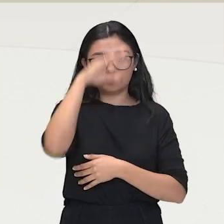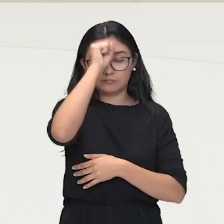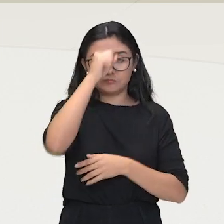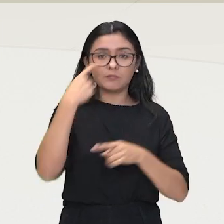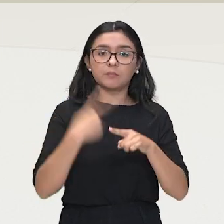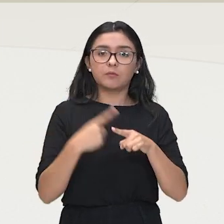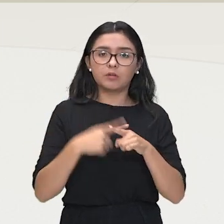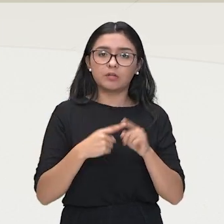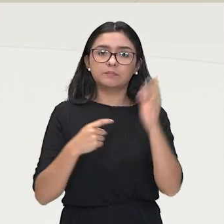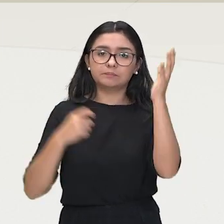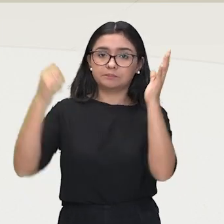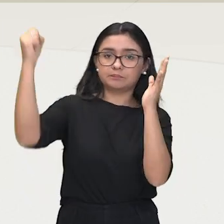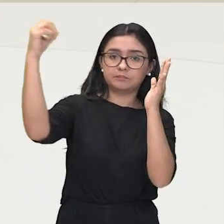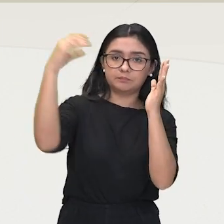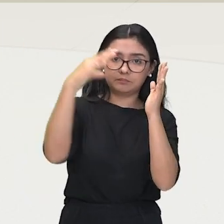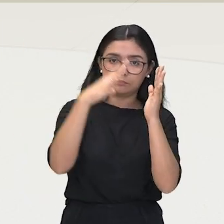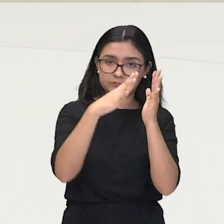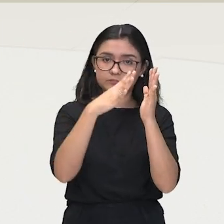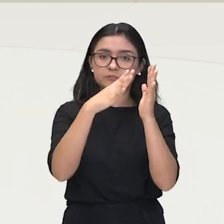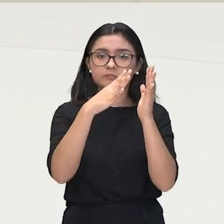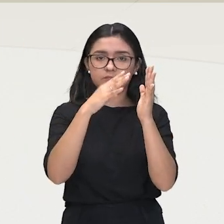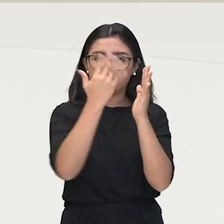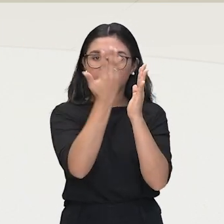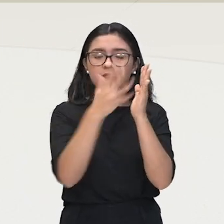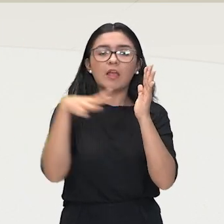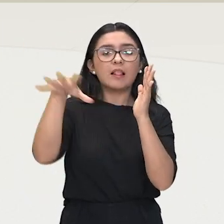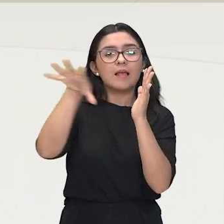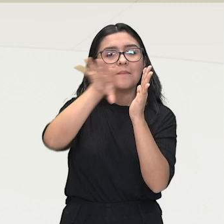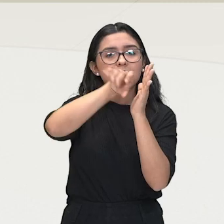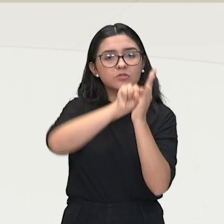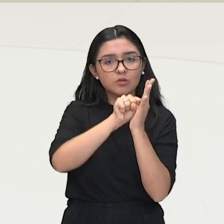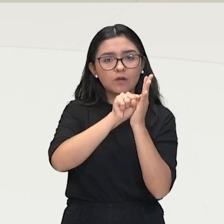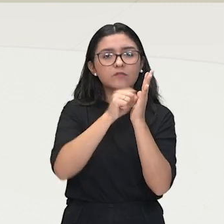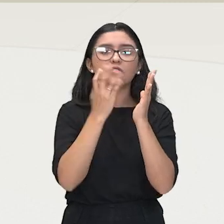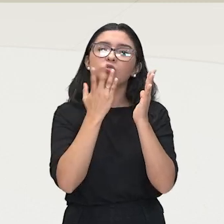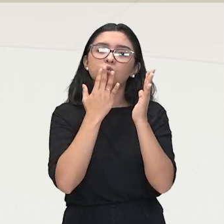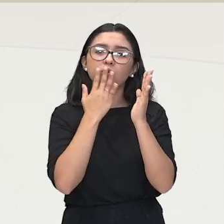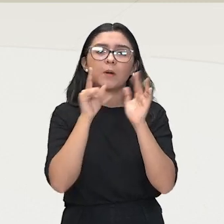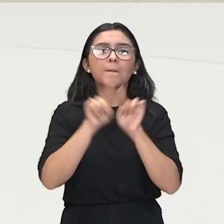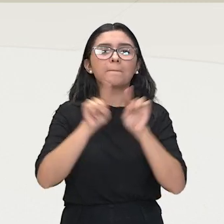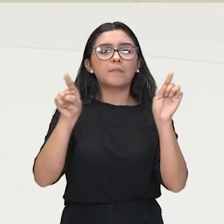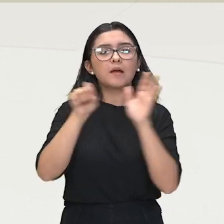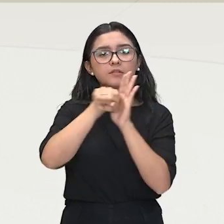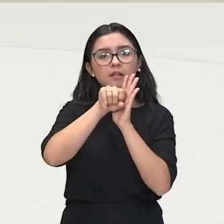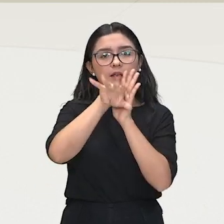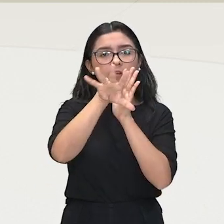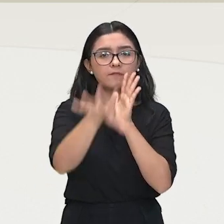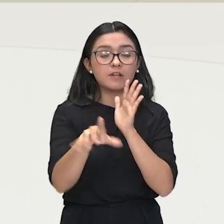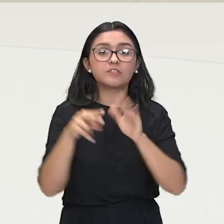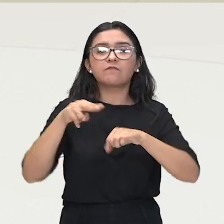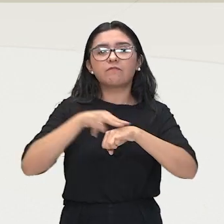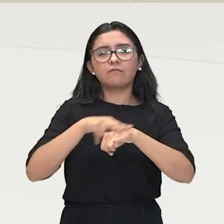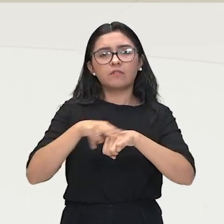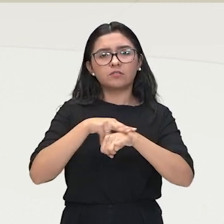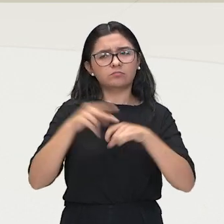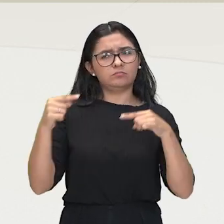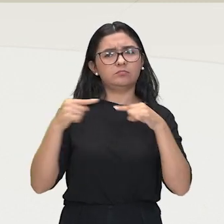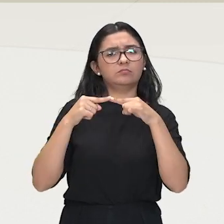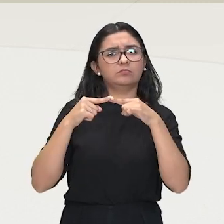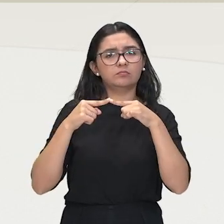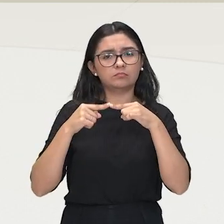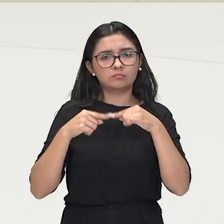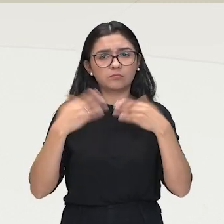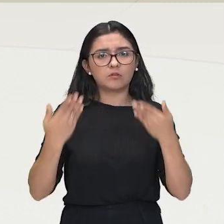quando a luz chega nele, a folha absorve todas as outras cores, mas reflete só o verde. Será que isso tem a ver com a